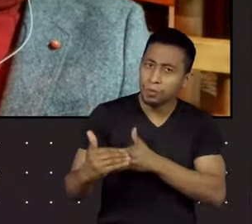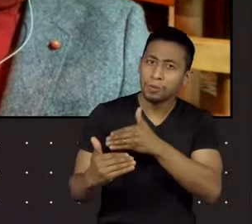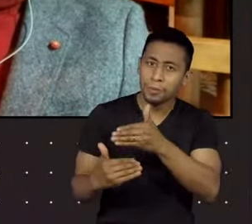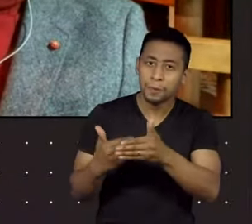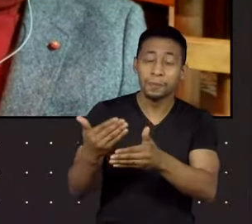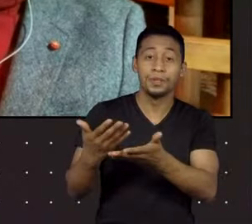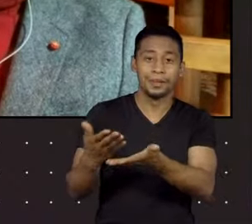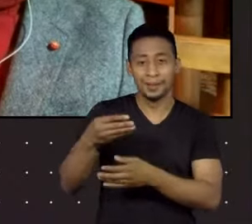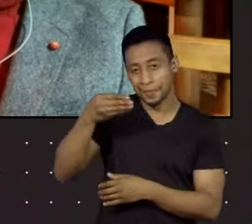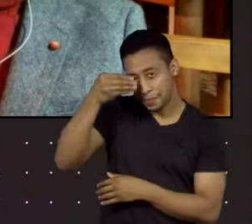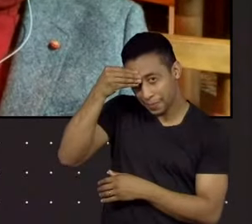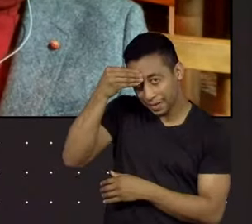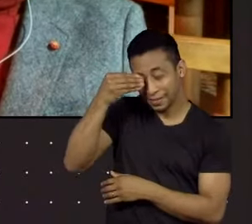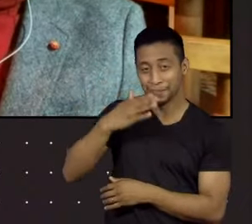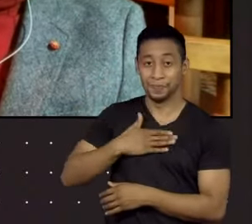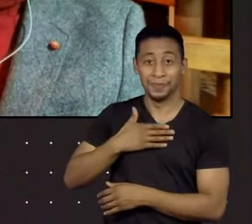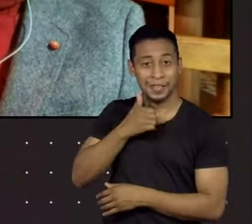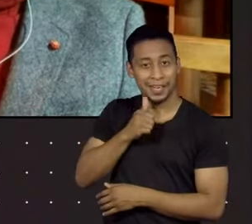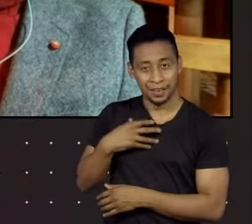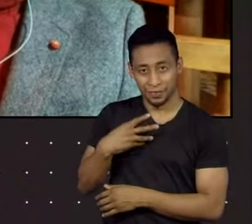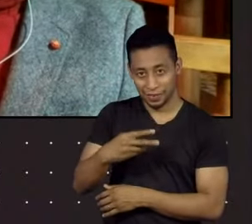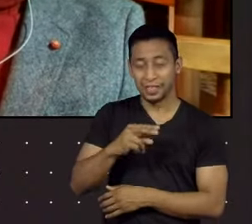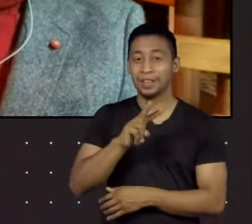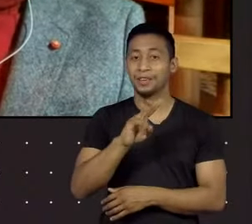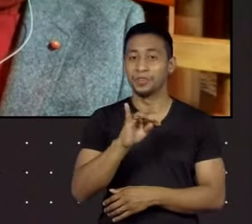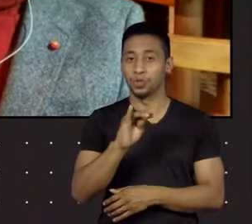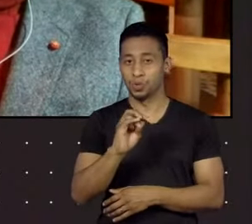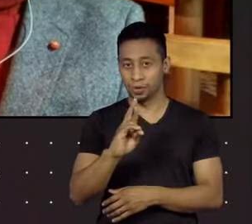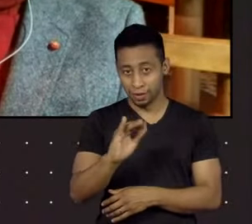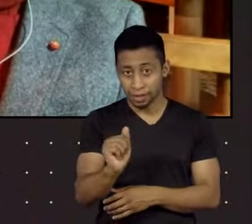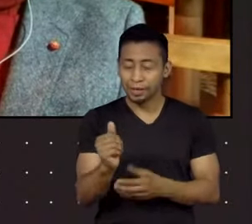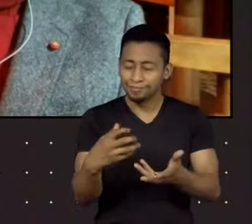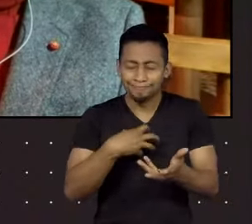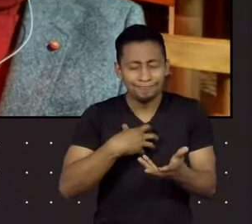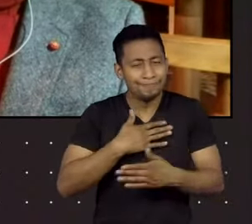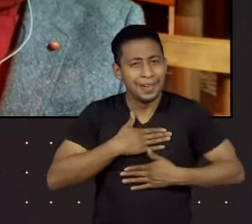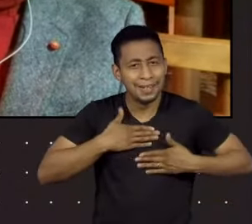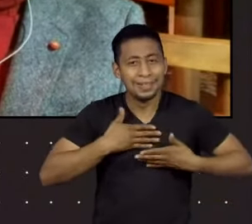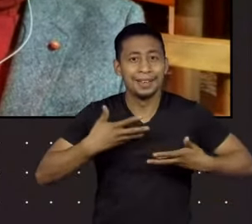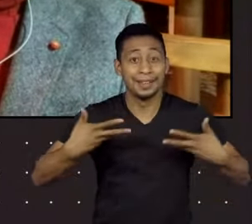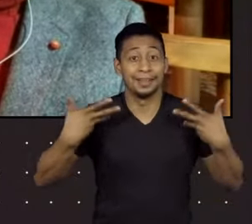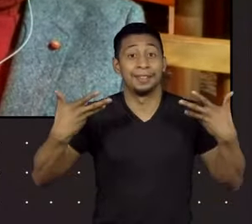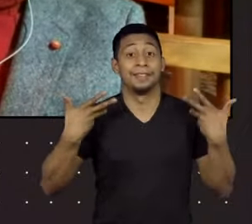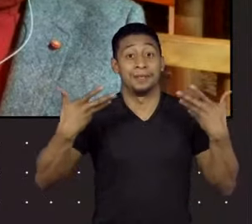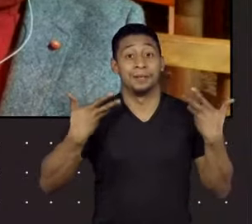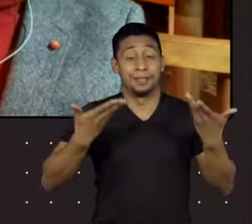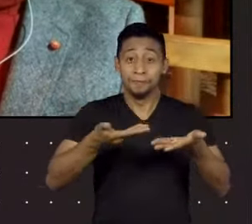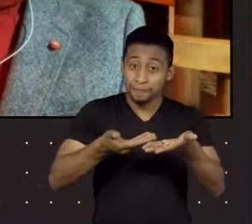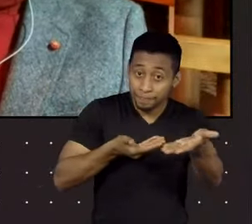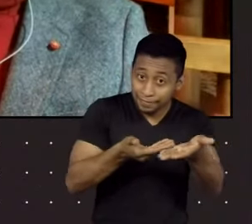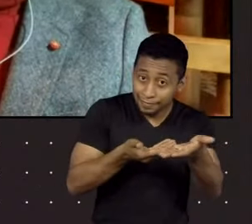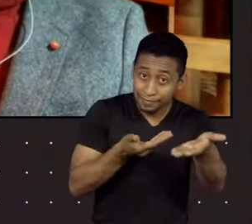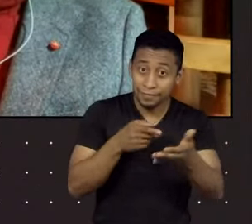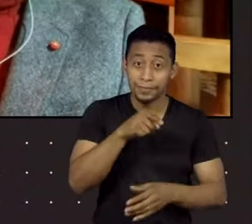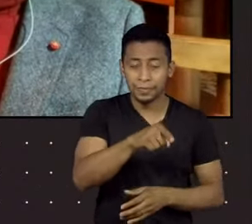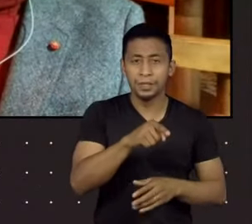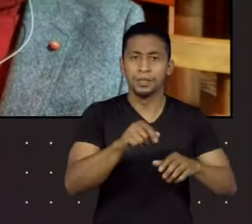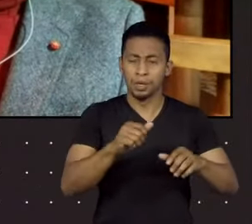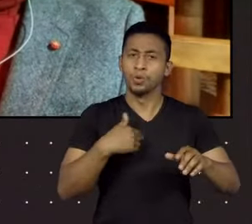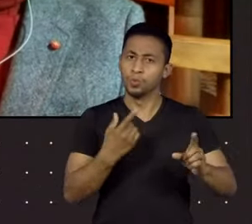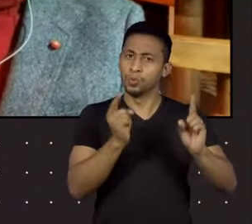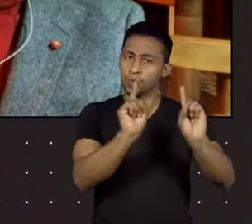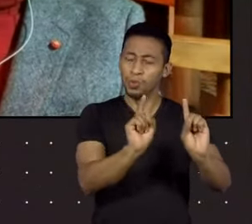da minha filha Vitória, e eu tenho um prazer, uma alegria muito grande de poder ter compartilhado o palco com